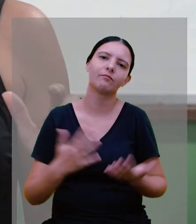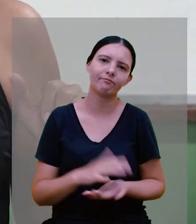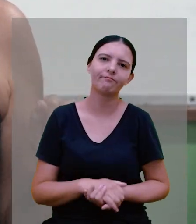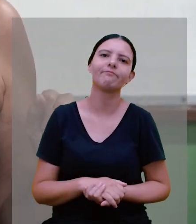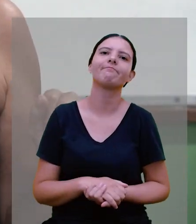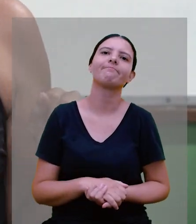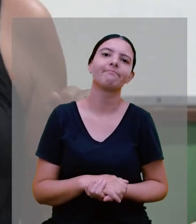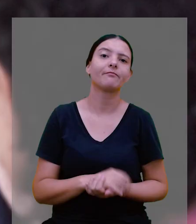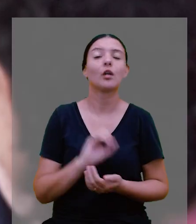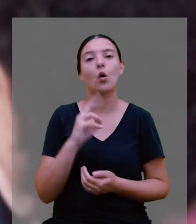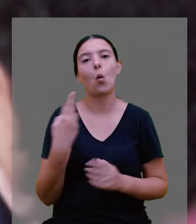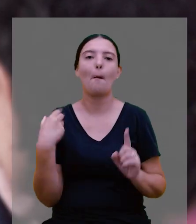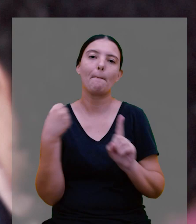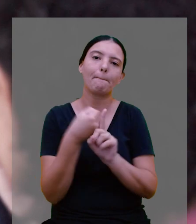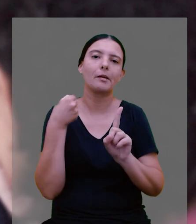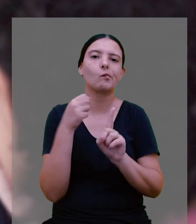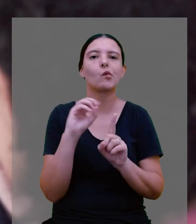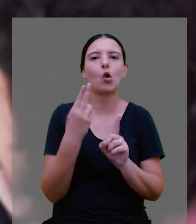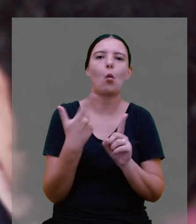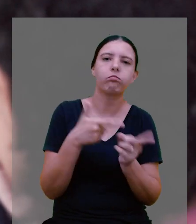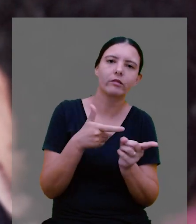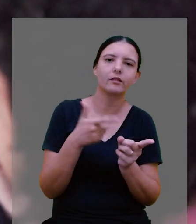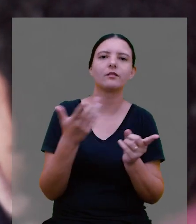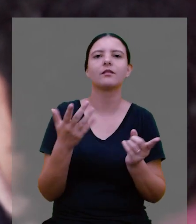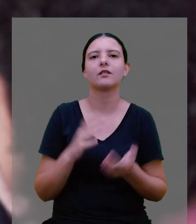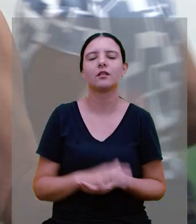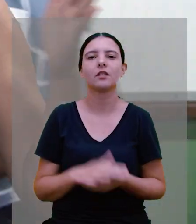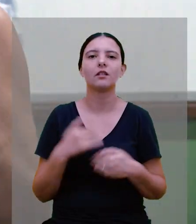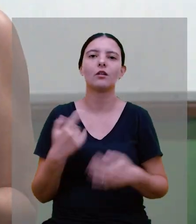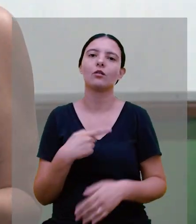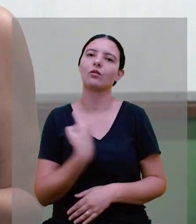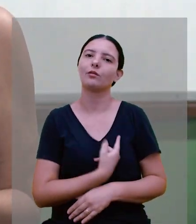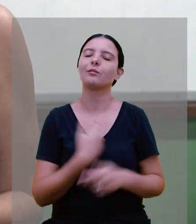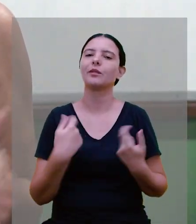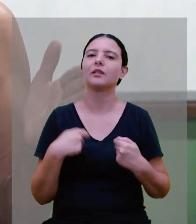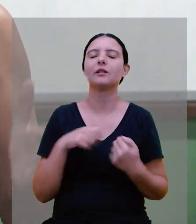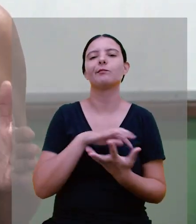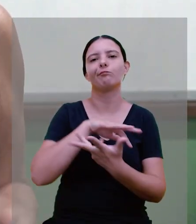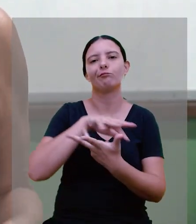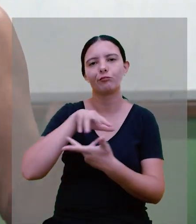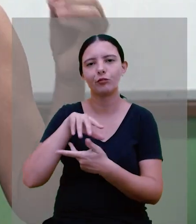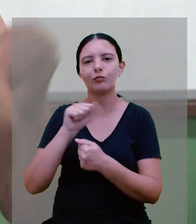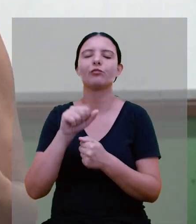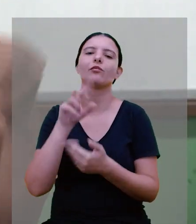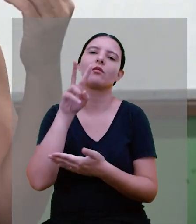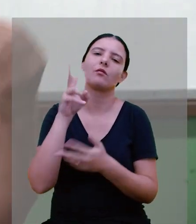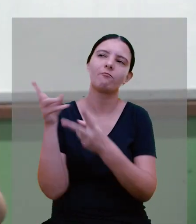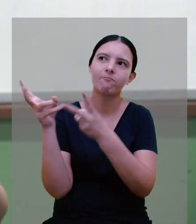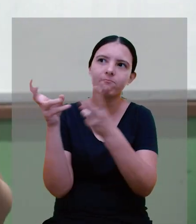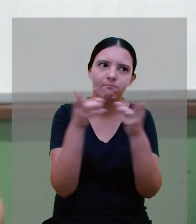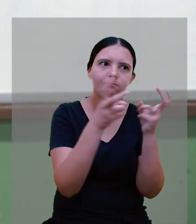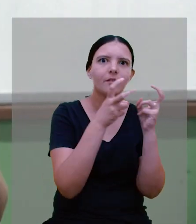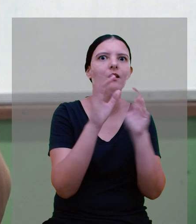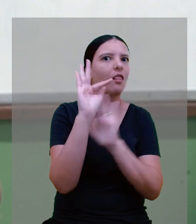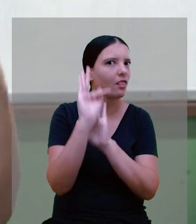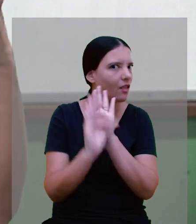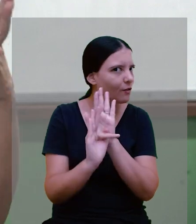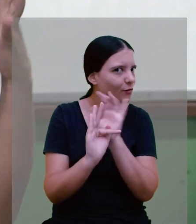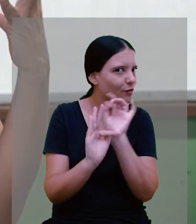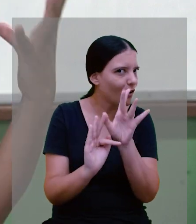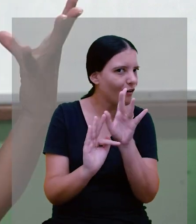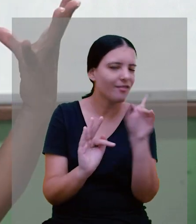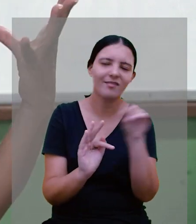Ou ele bate ou ele mata. Então, se a gente quiser mudar o mundo, a gente tem que primeiro ler o mundo. E ler o mundo não é só ler texto, é